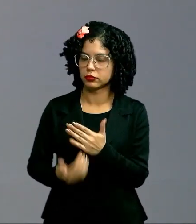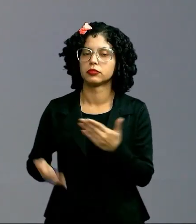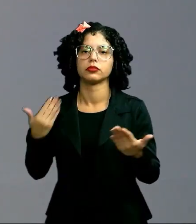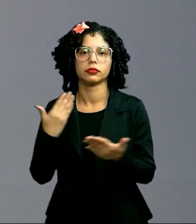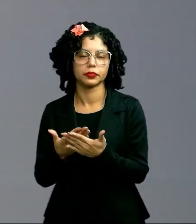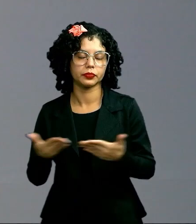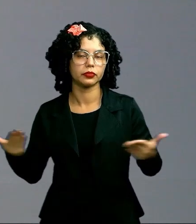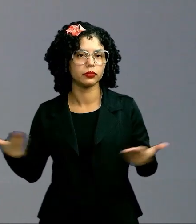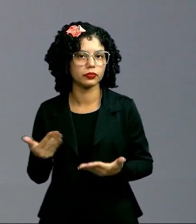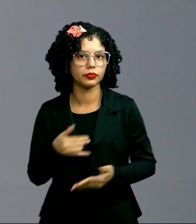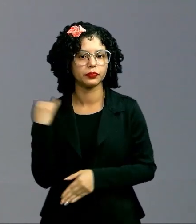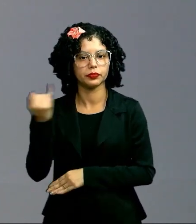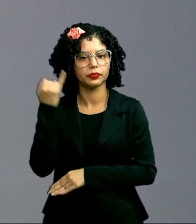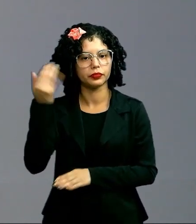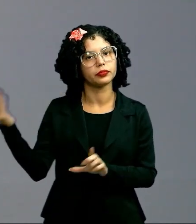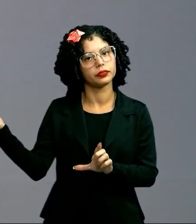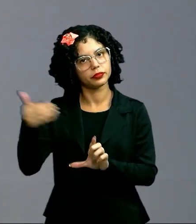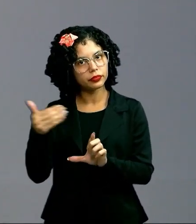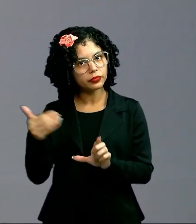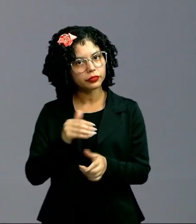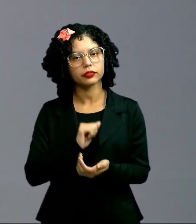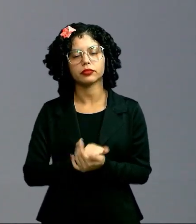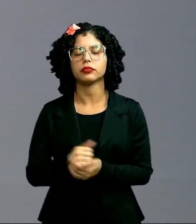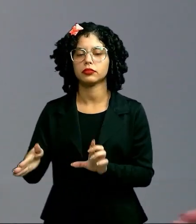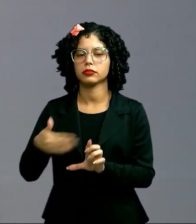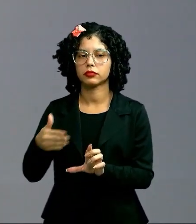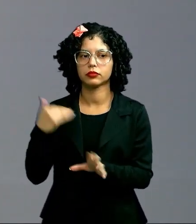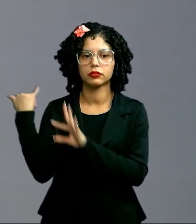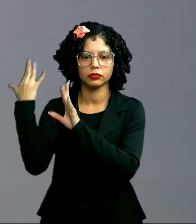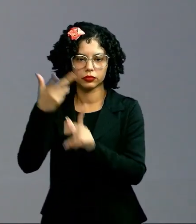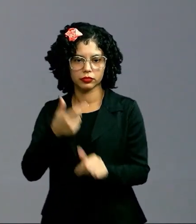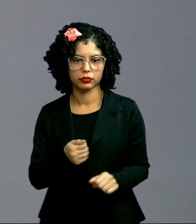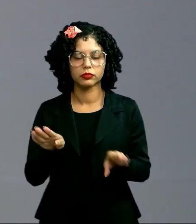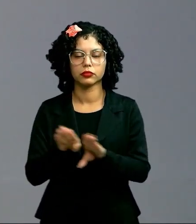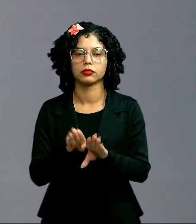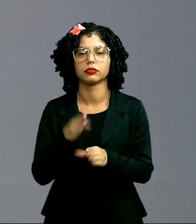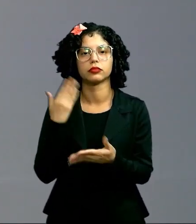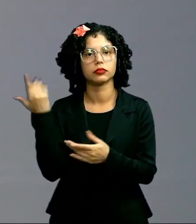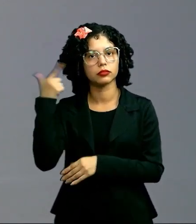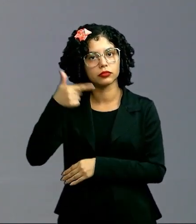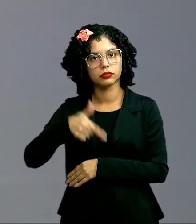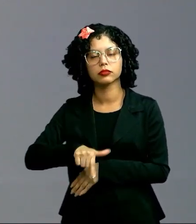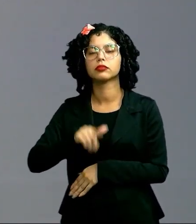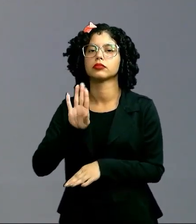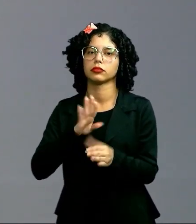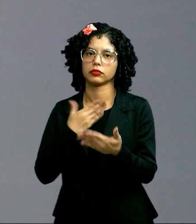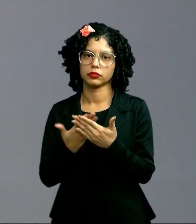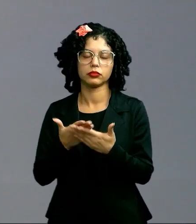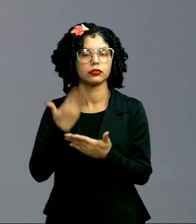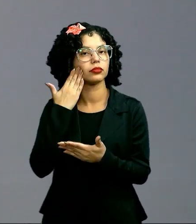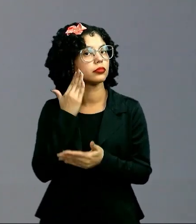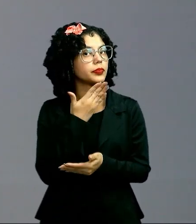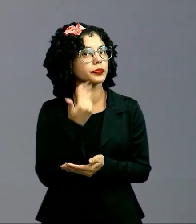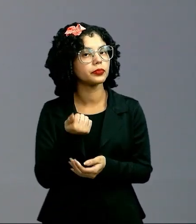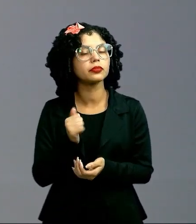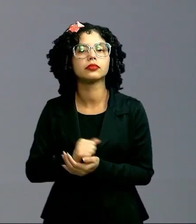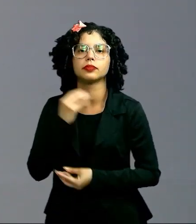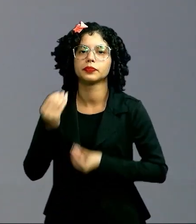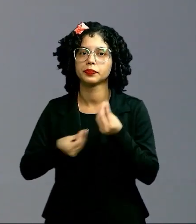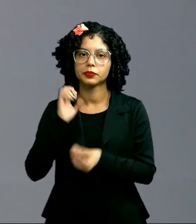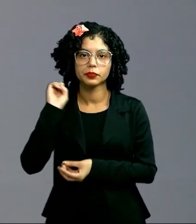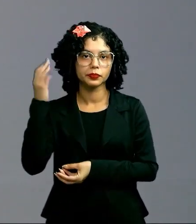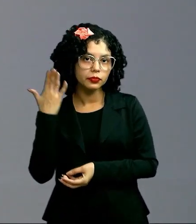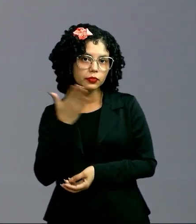aula, é importante que você acesse as nossas plataformas e revise esse conteúdo, reveja essa aula, para entender um pouco melhor como que vai